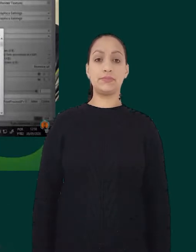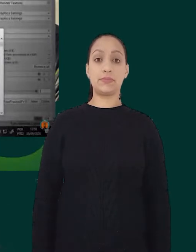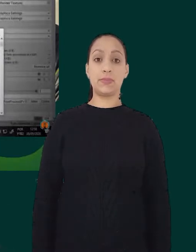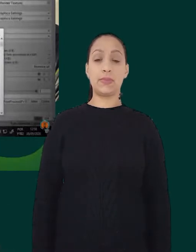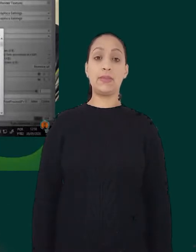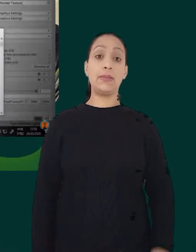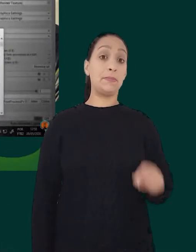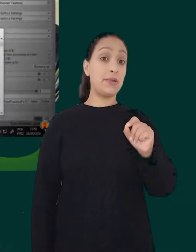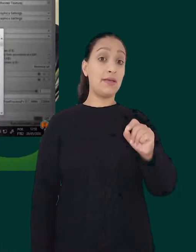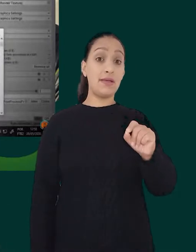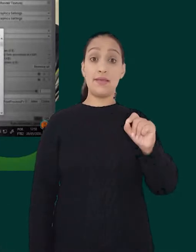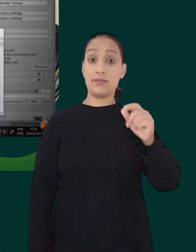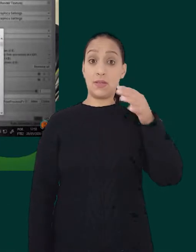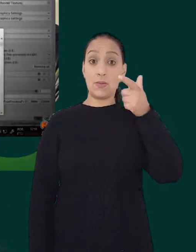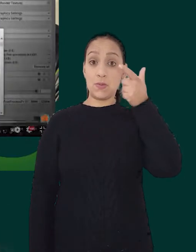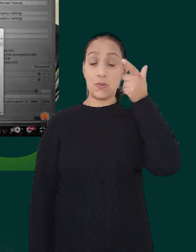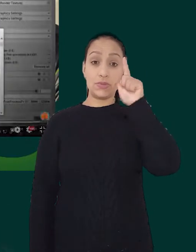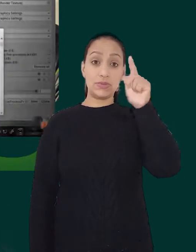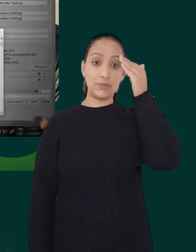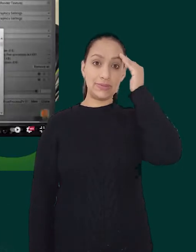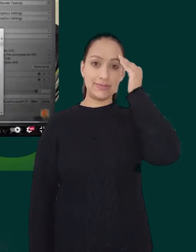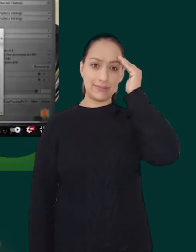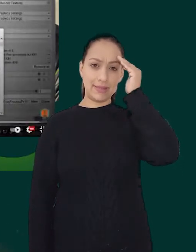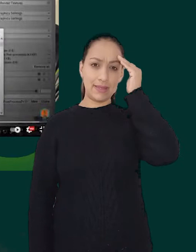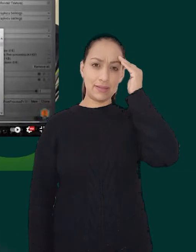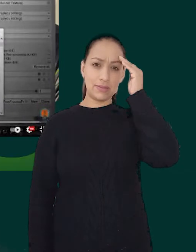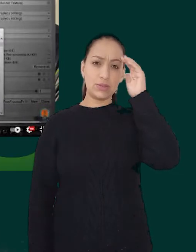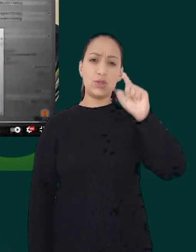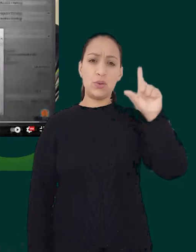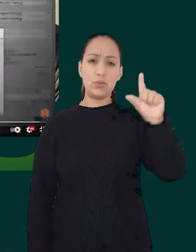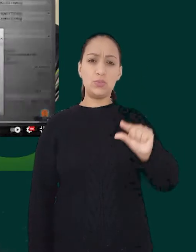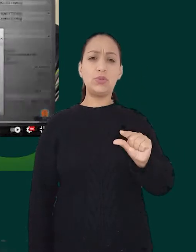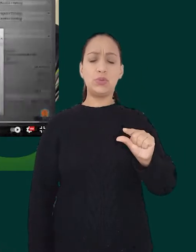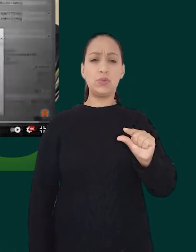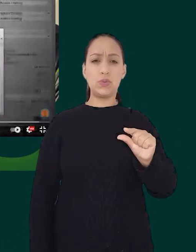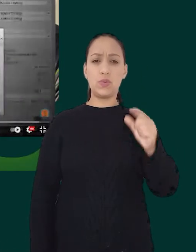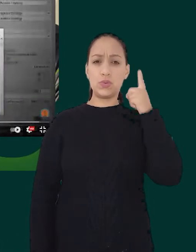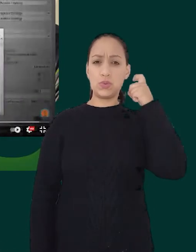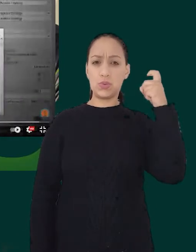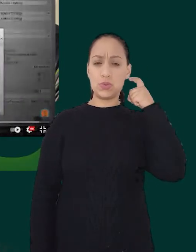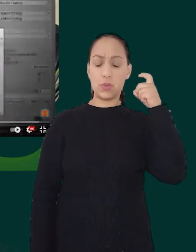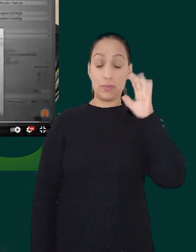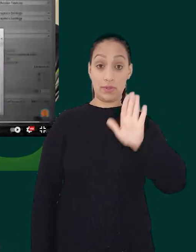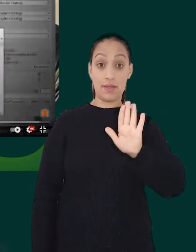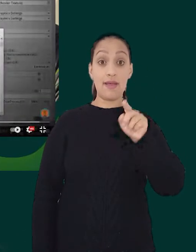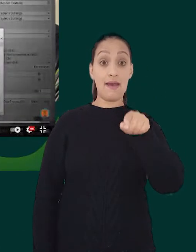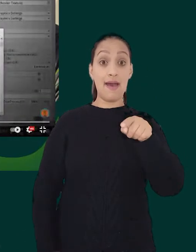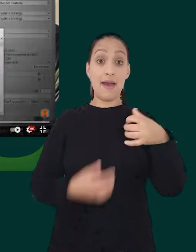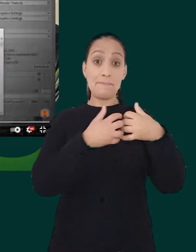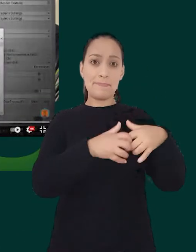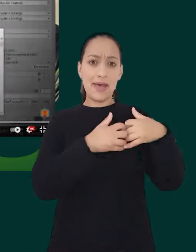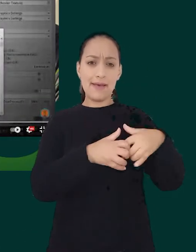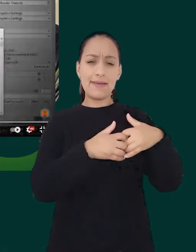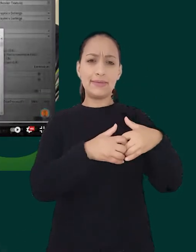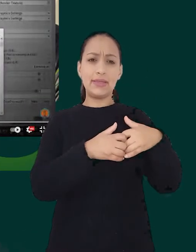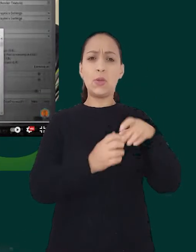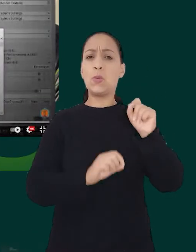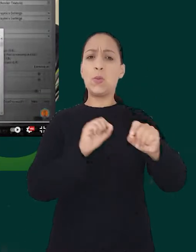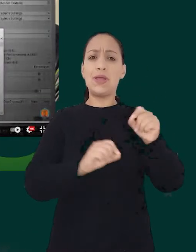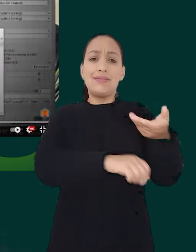Ó, para quem não estiver entendendo, deixa eu abaixar um pouquinho meu volume aqui, porque é só uma musiquinha. A máquina está